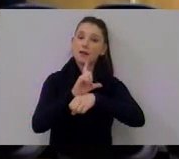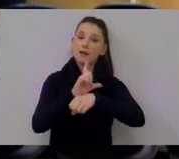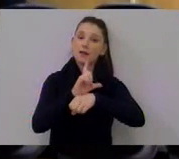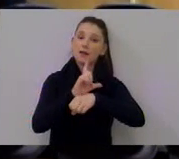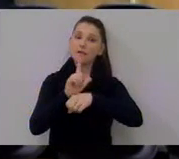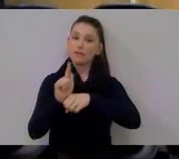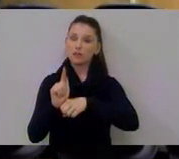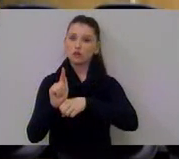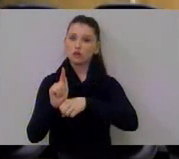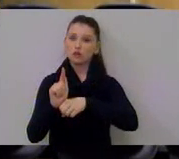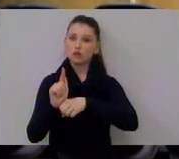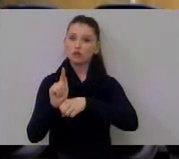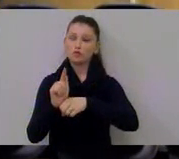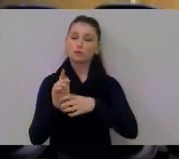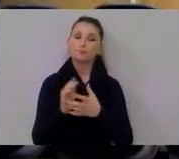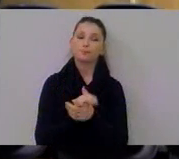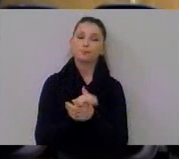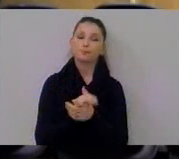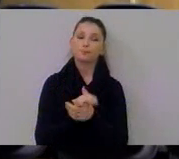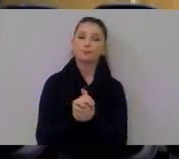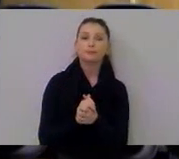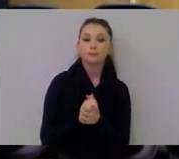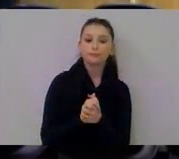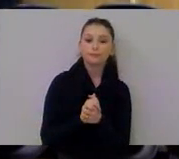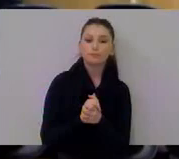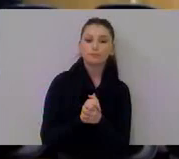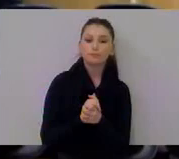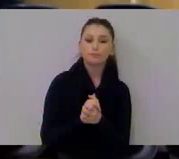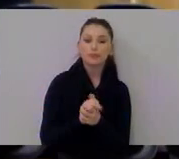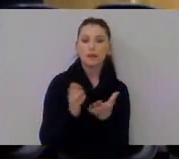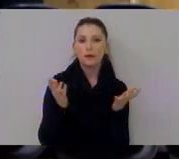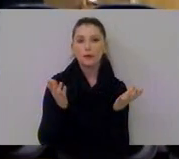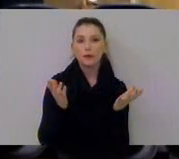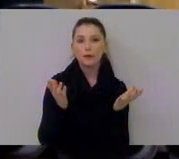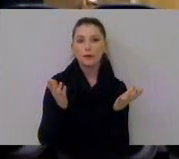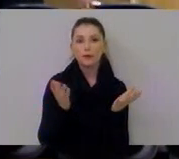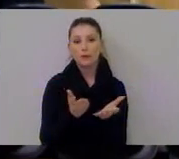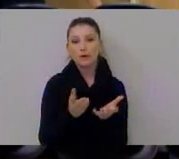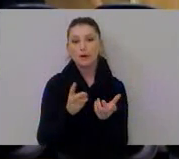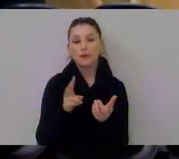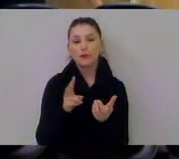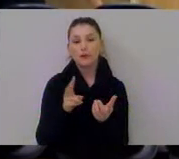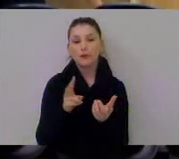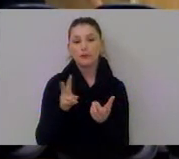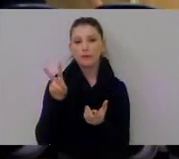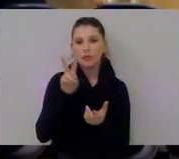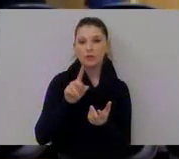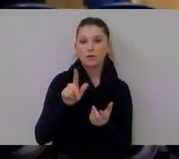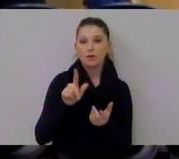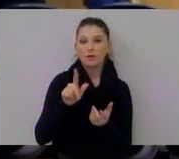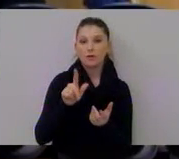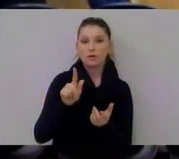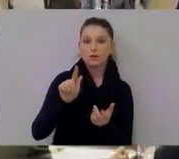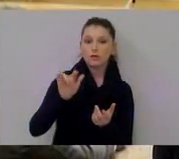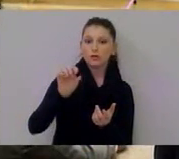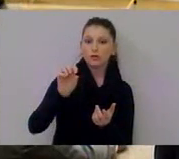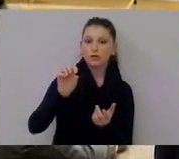Com a palavra, vereador Giovanni Zappellini. Vossa Excelência, põe 5 minutos.